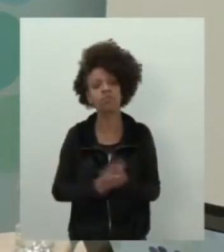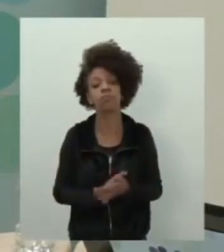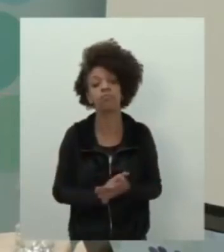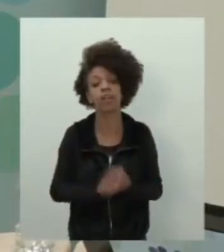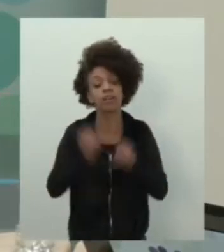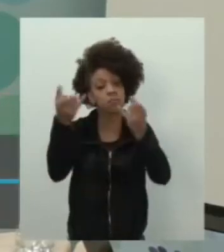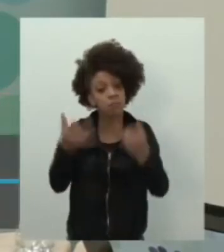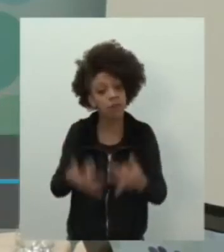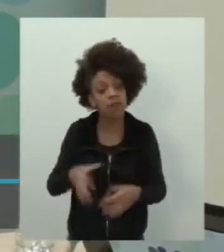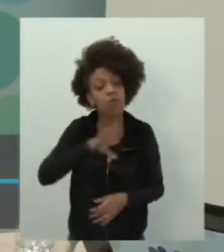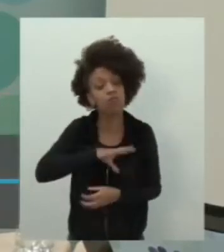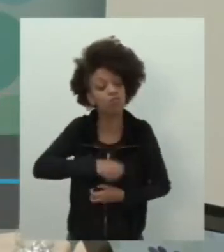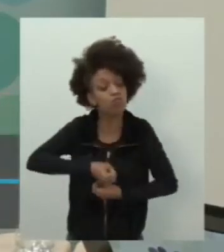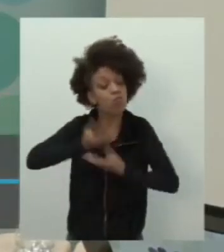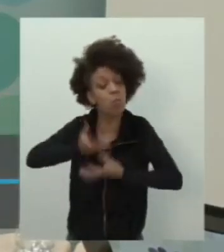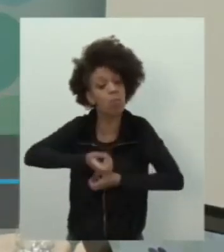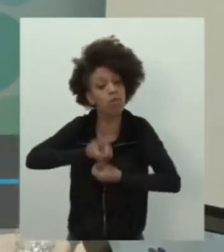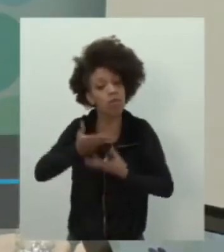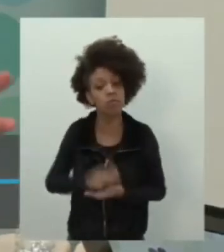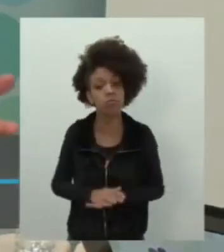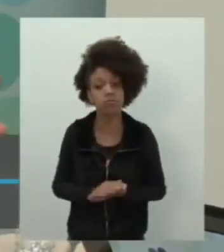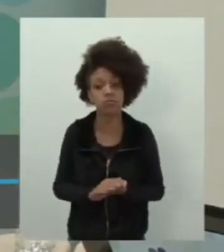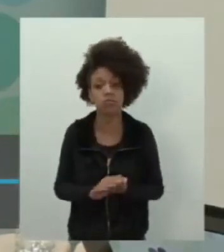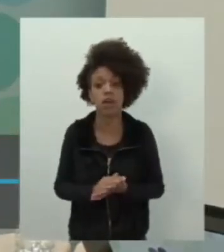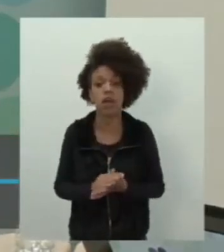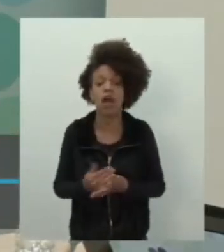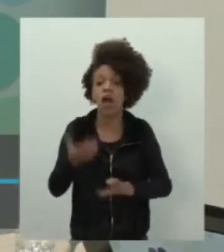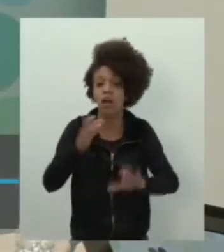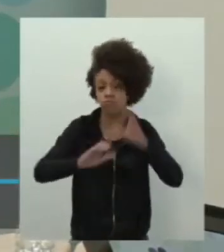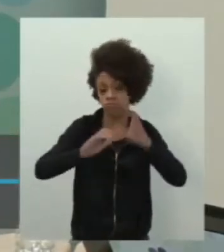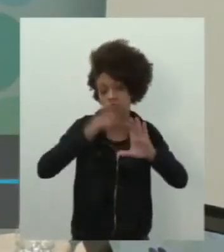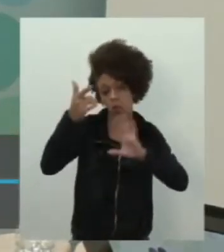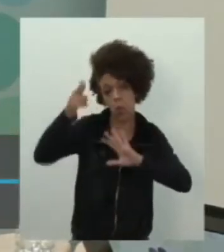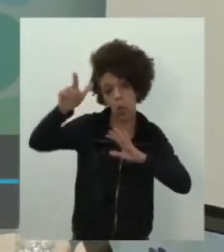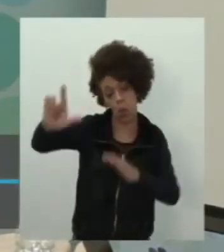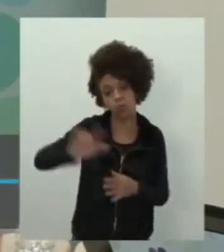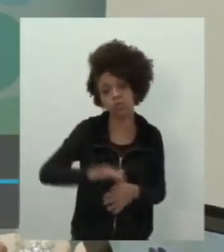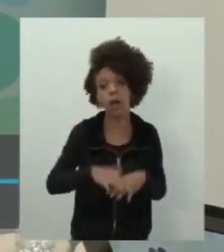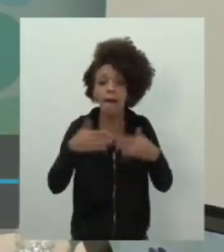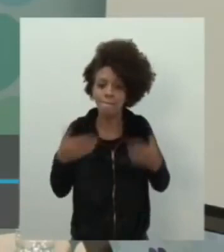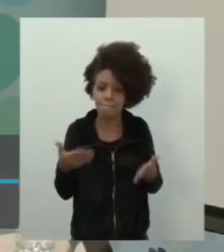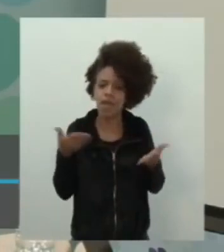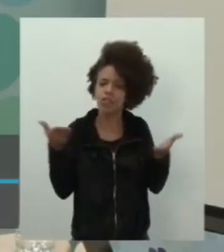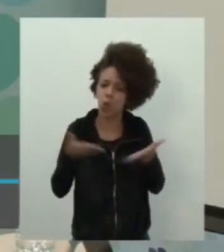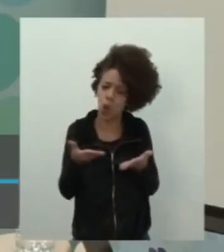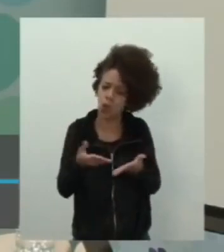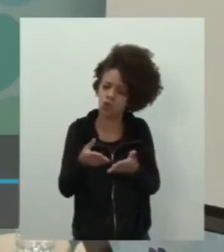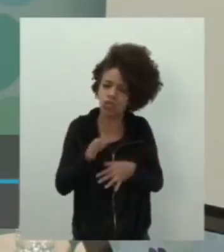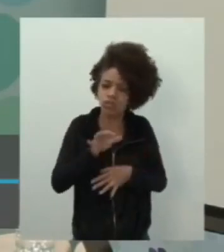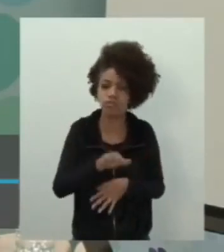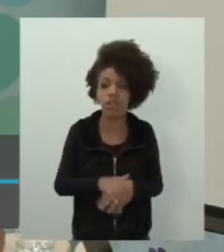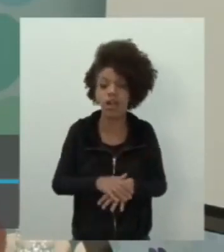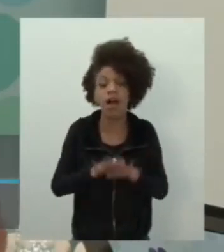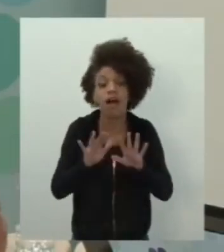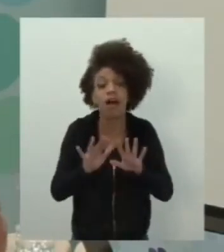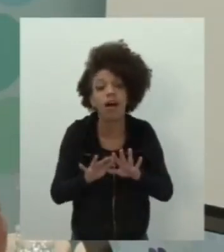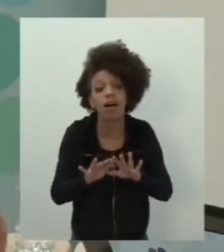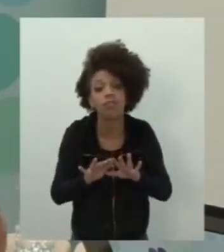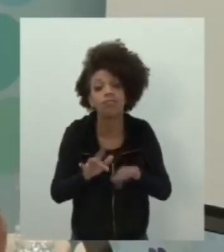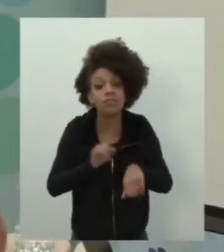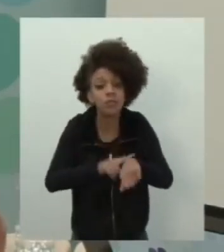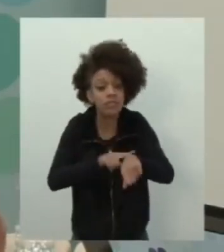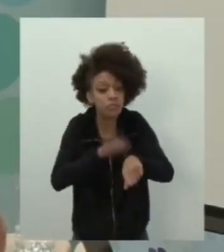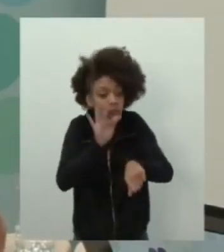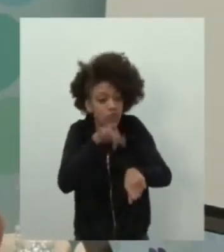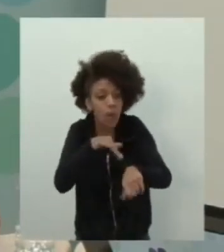maldizer, tá bom? Que são os outros tipos de cantigas, cantigas satíricas. Mas por hoje é isto. Só uma coisa antes de acabar, eu sei que o nosso tempo esgotou,